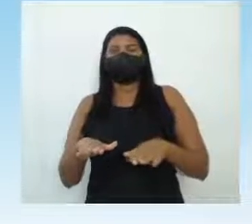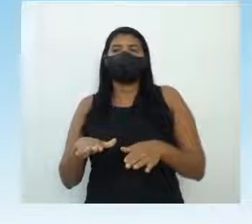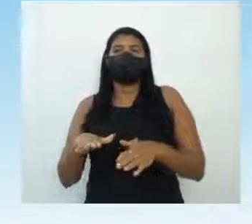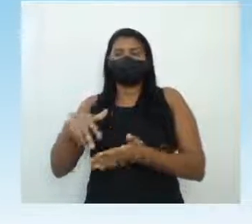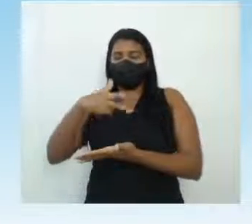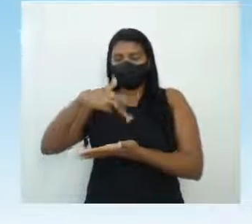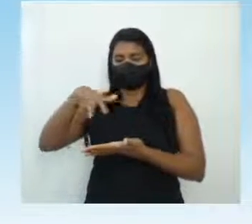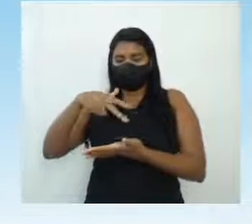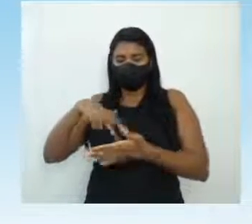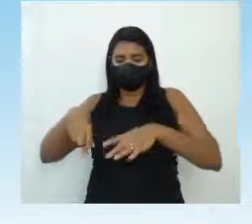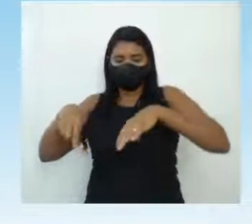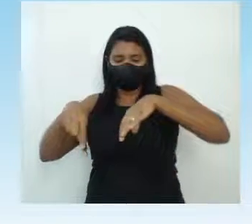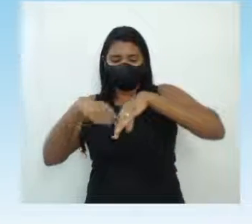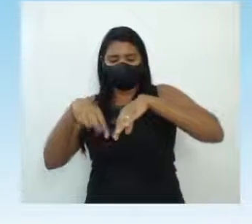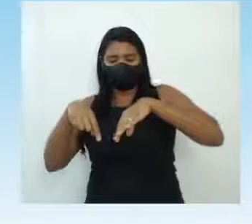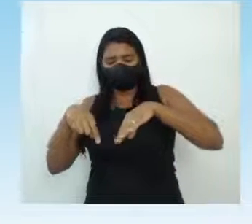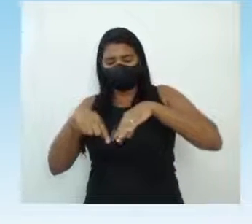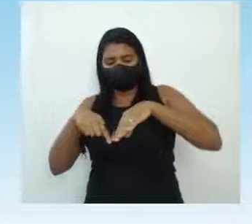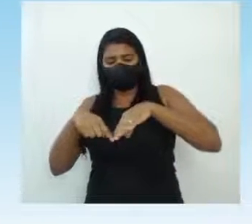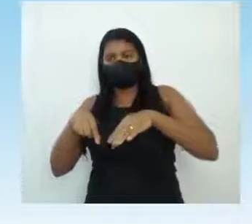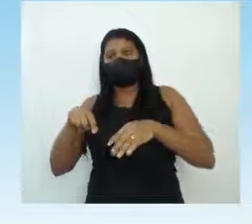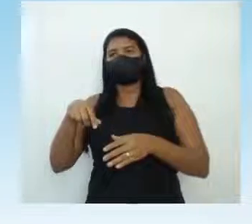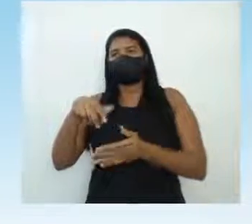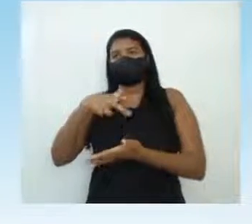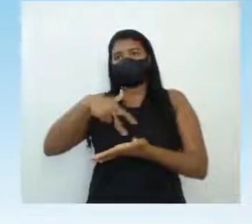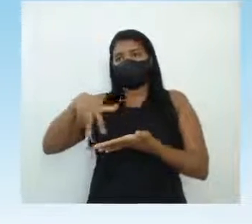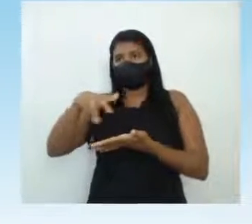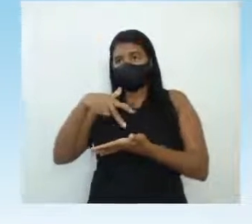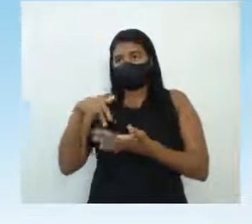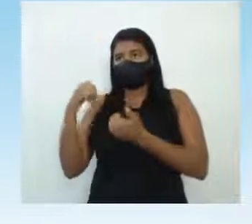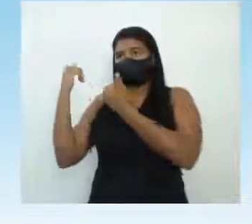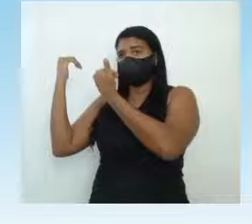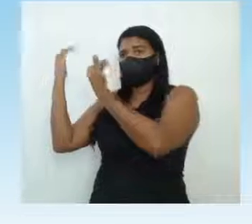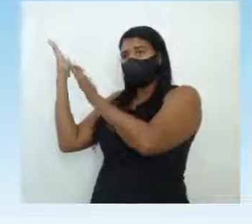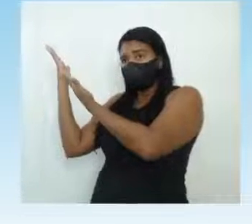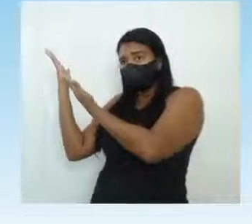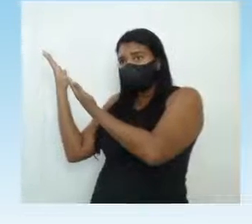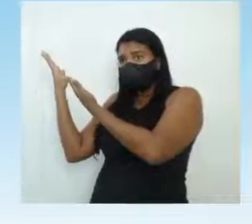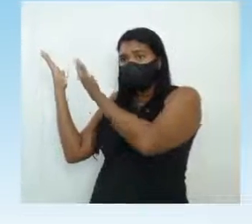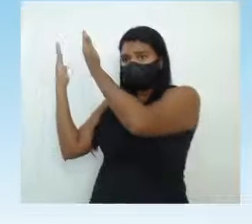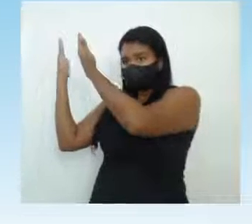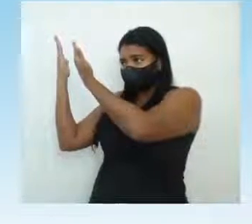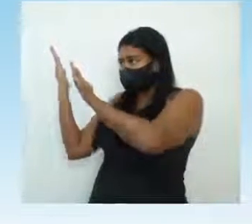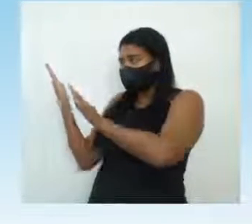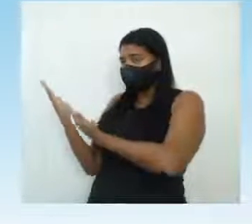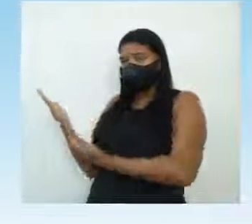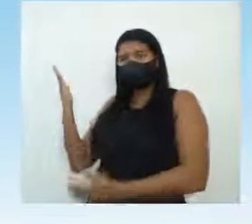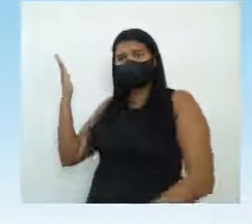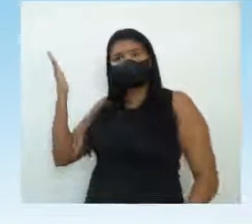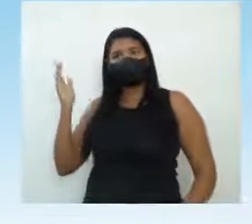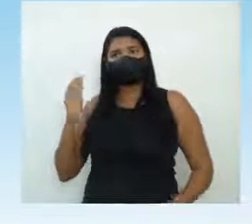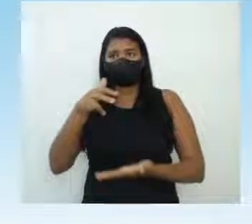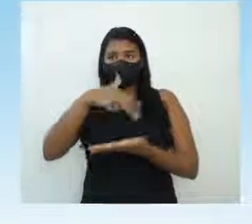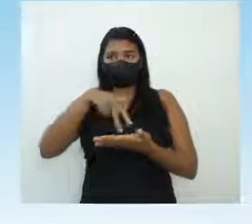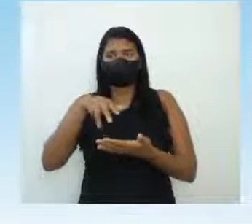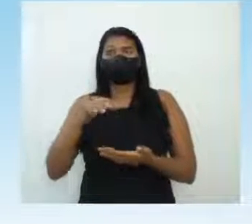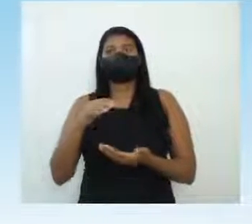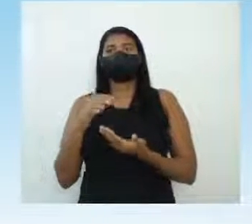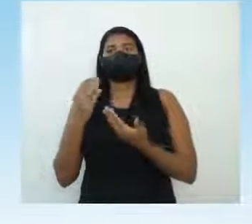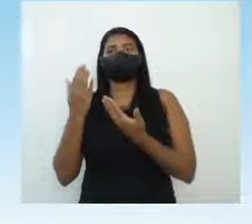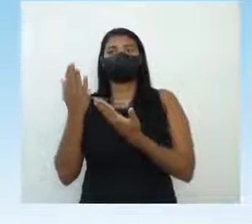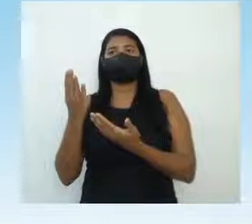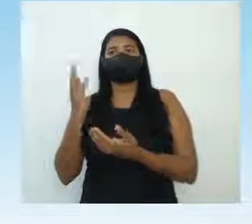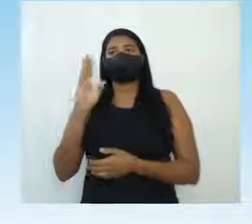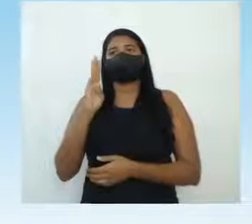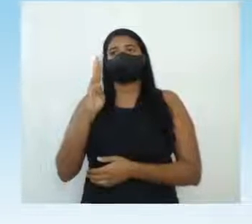as pernas fazem movimentos que vão dar a expressividade, né, da dança do break.